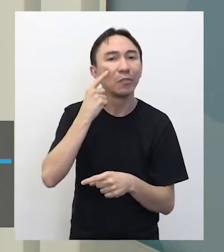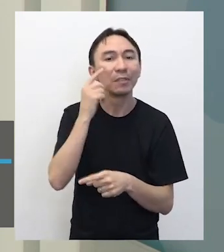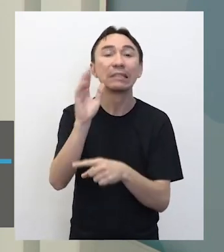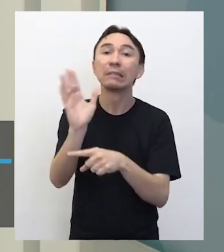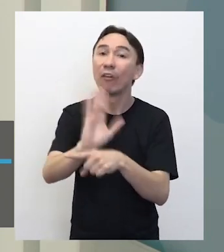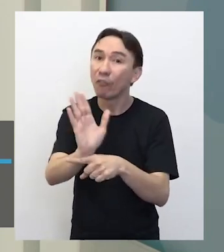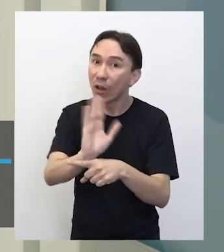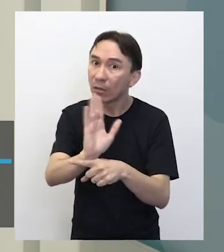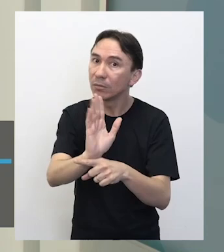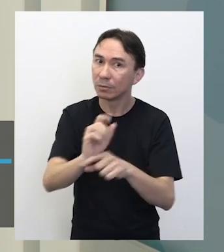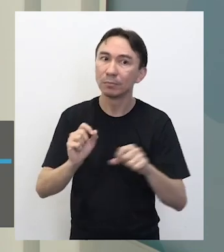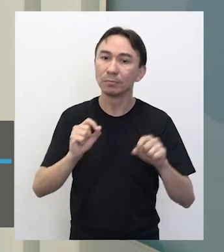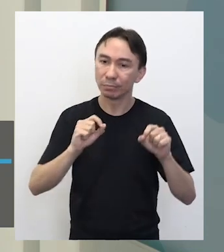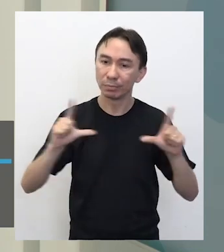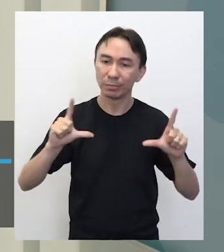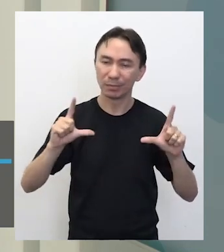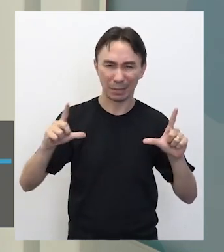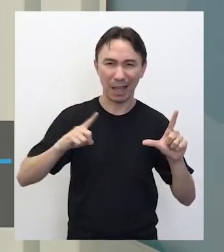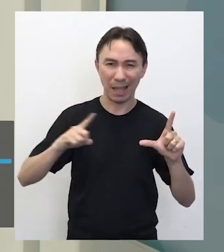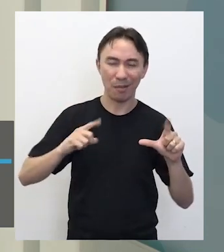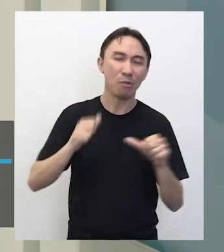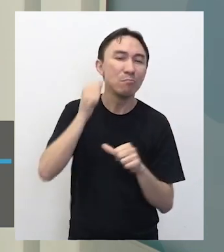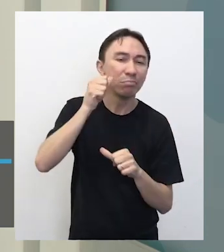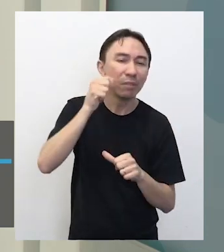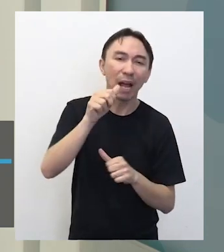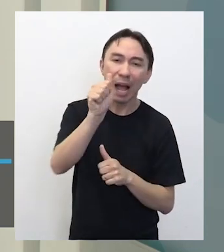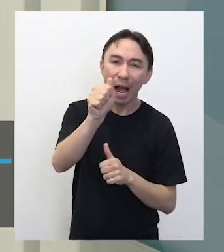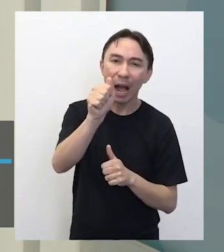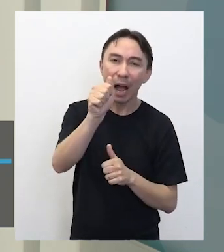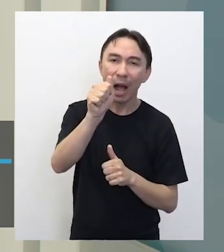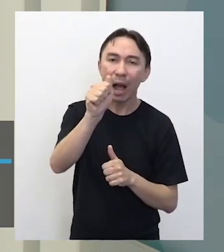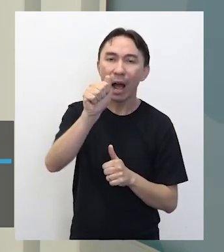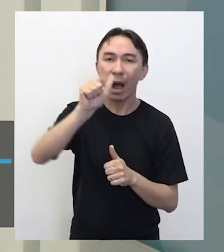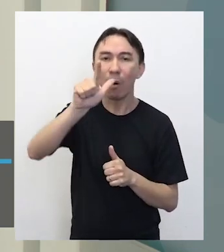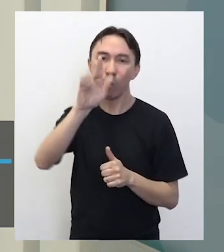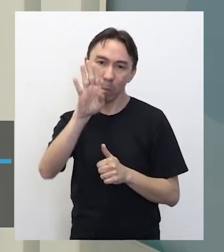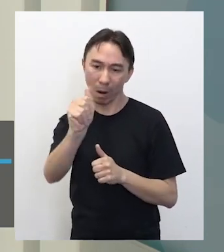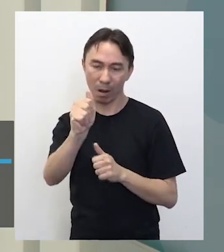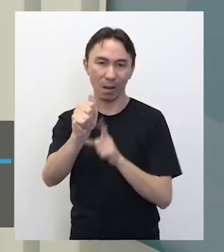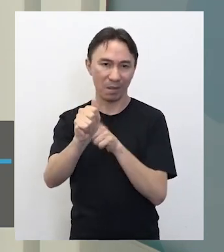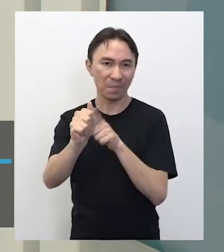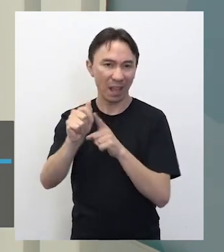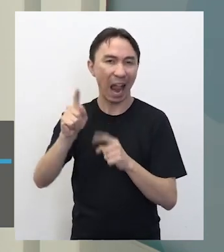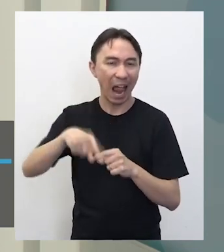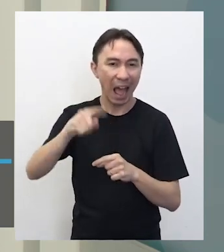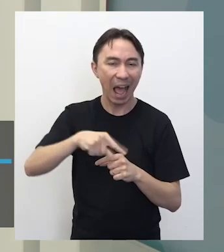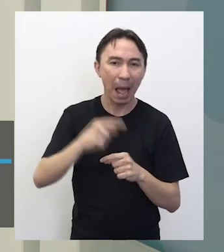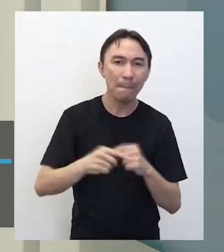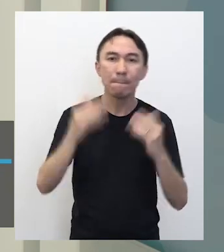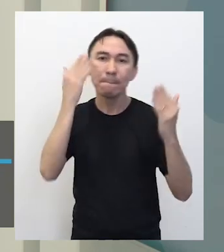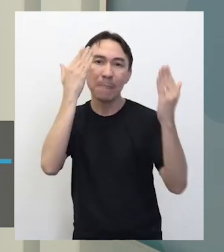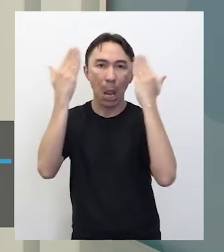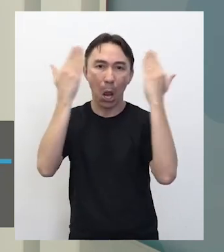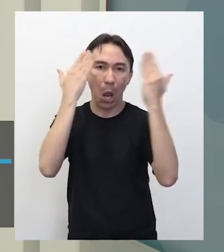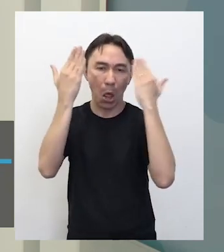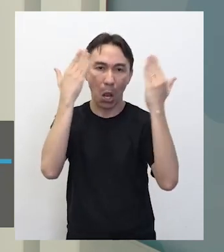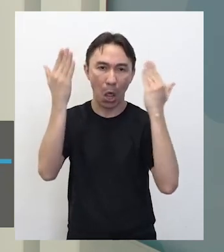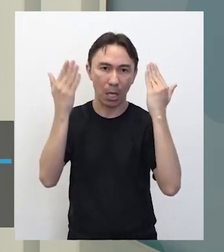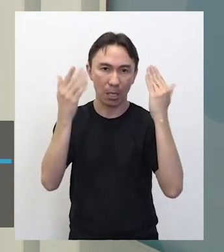uma psicóloga. Eu sei que muitos de vocês comentam aqui a necessidade da gente